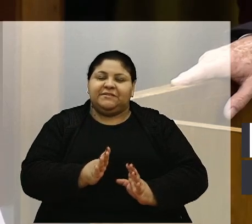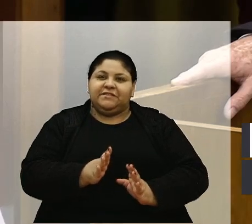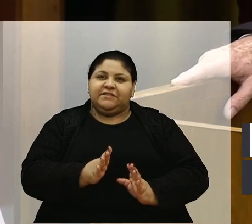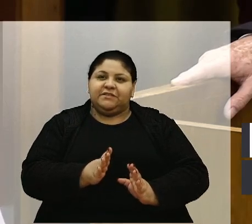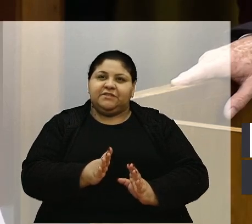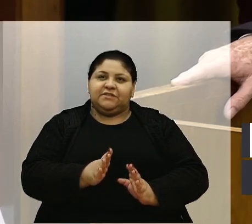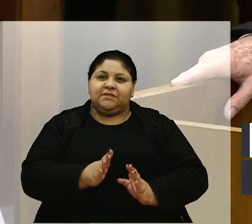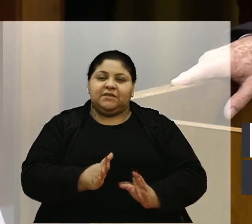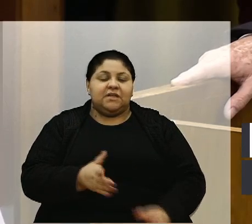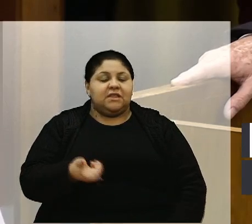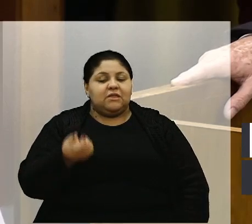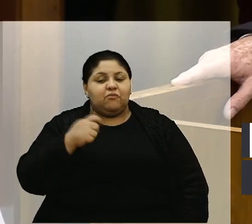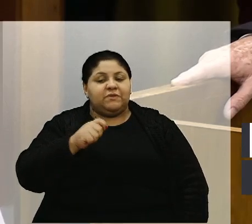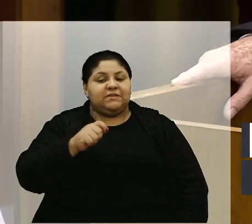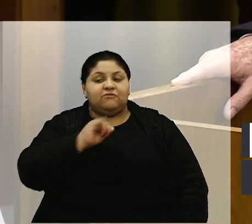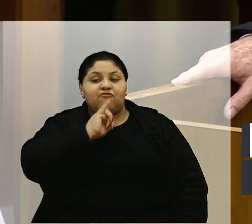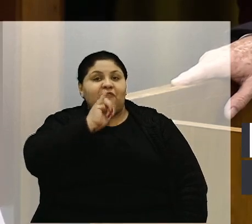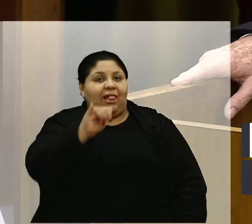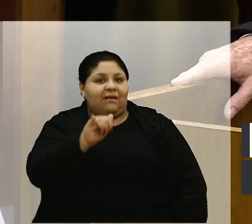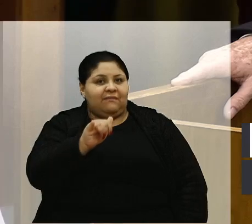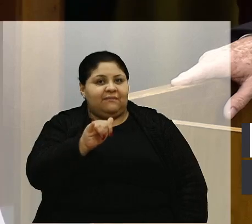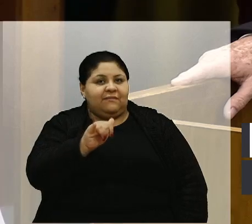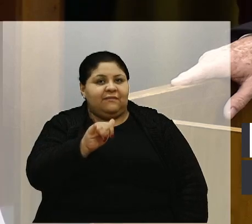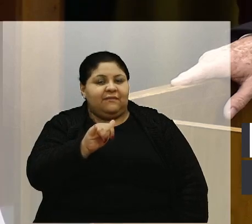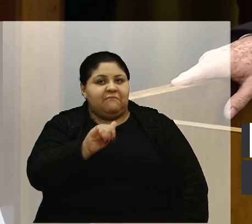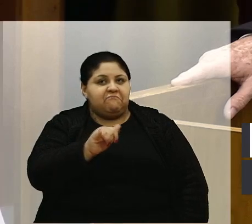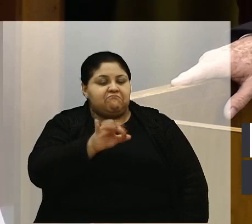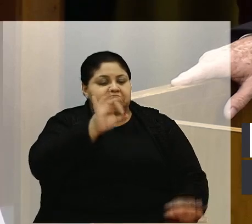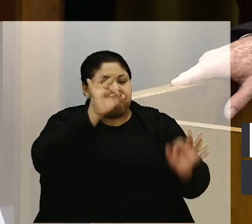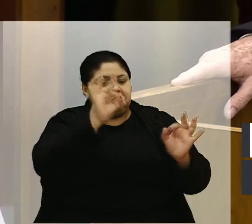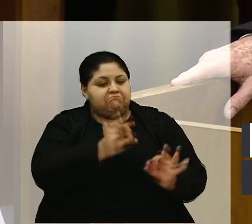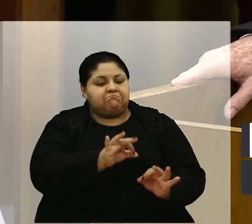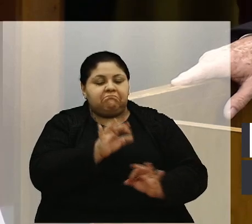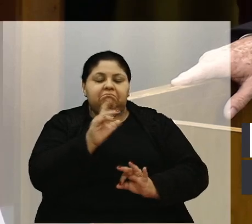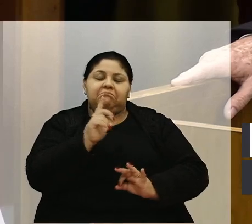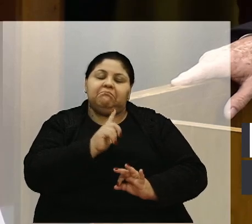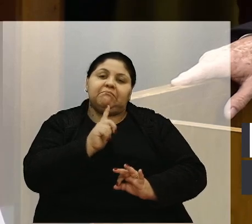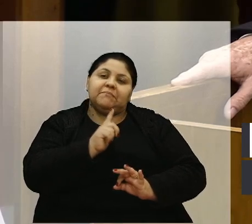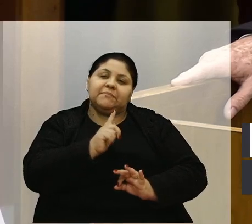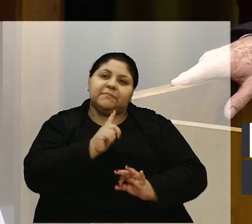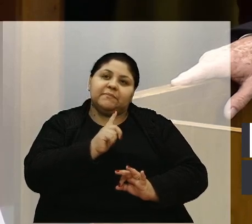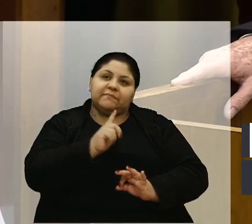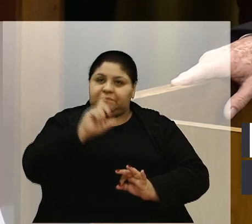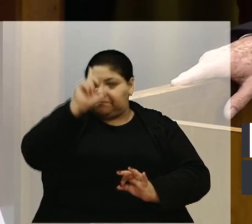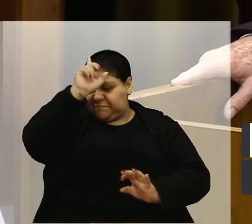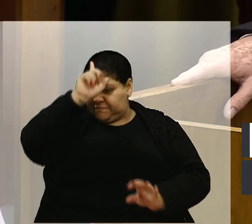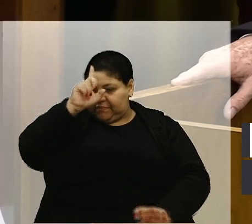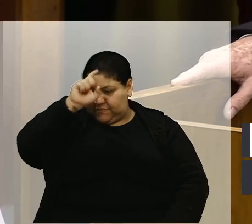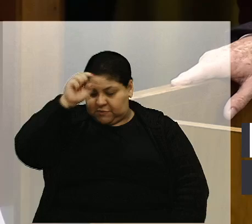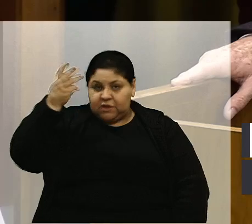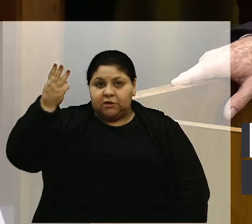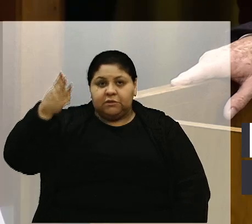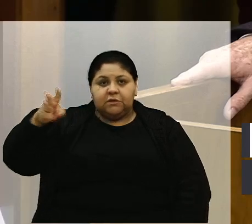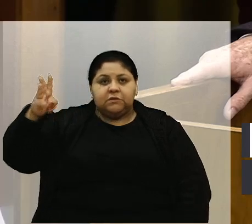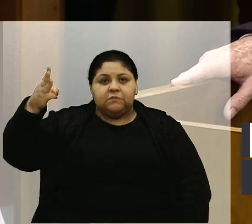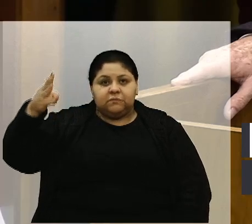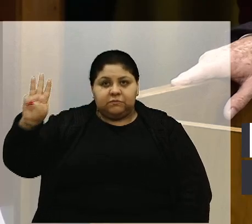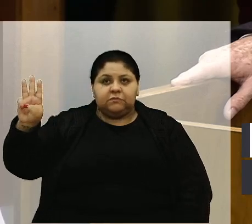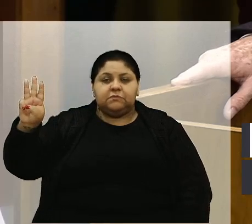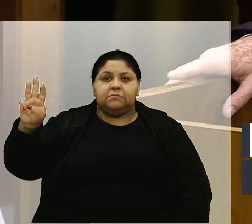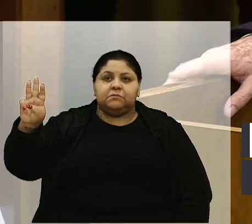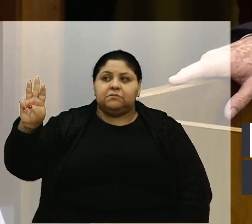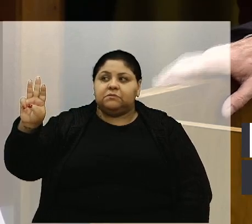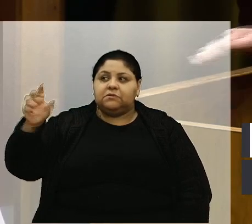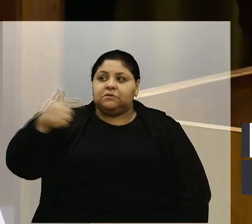Não precisa dizer da credibilidade que tem o Hospital Virvi Ramos, e